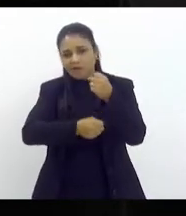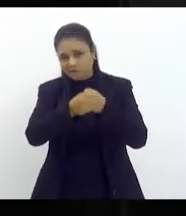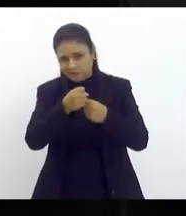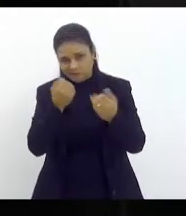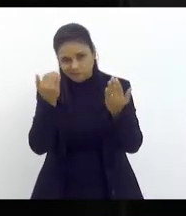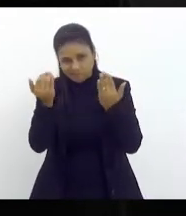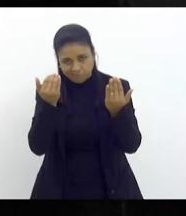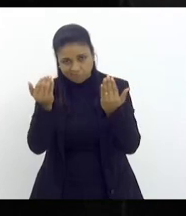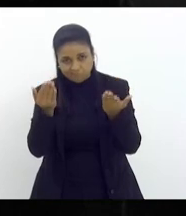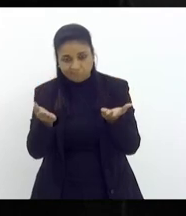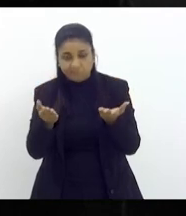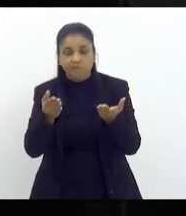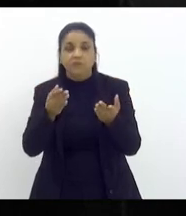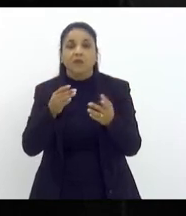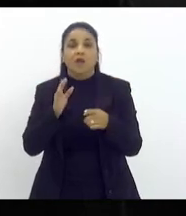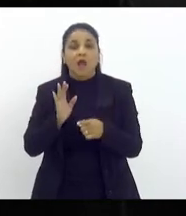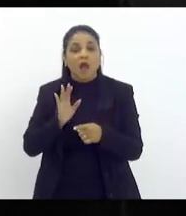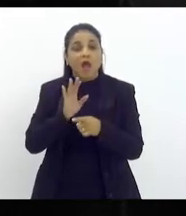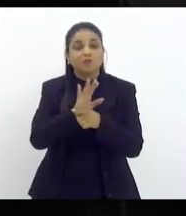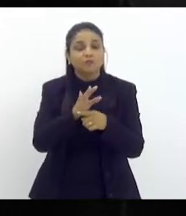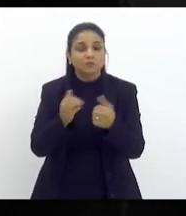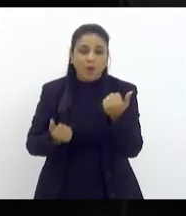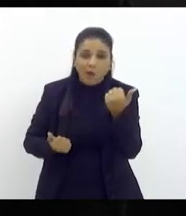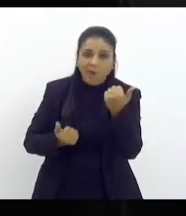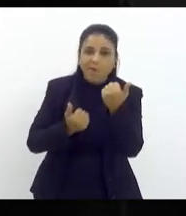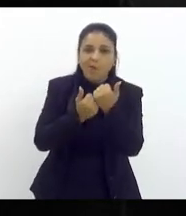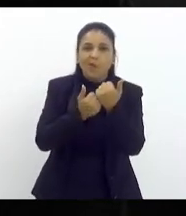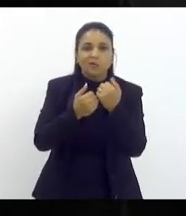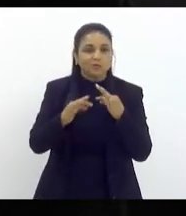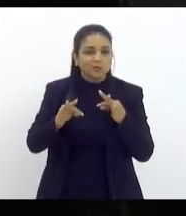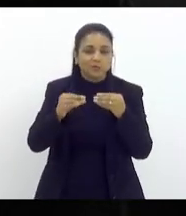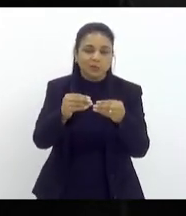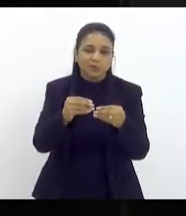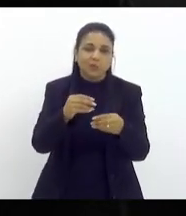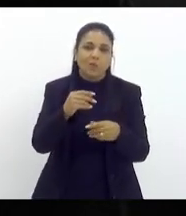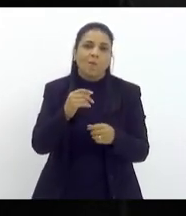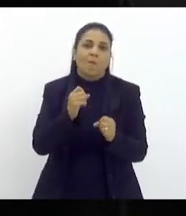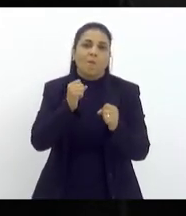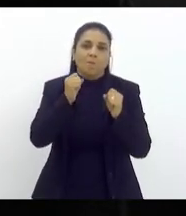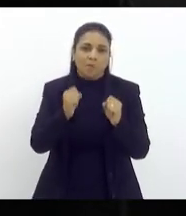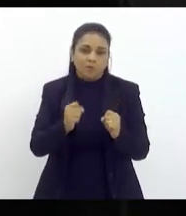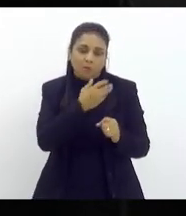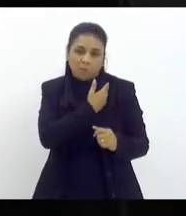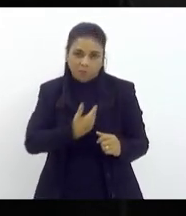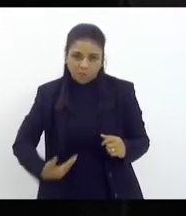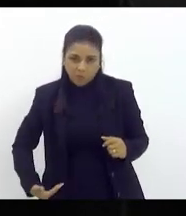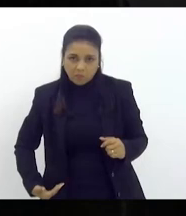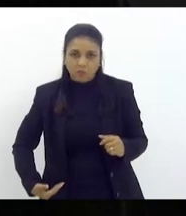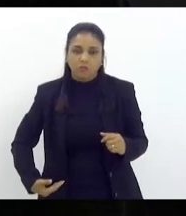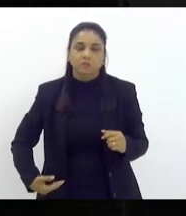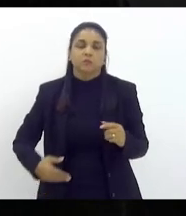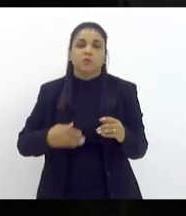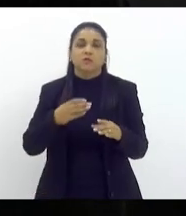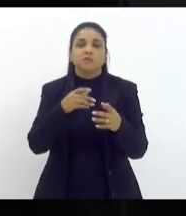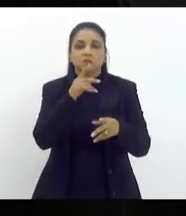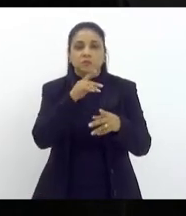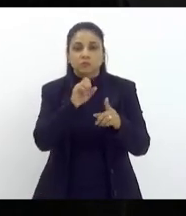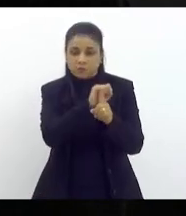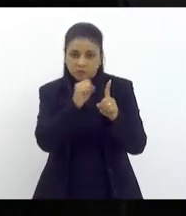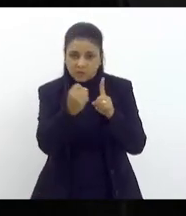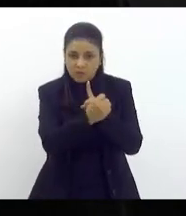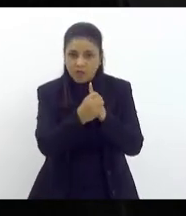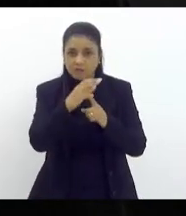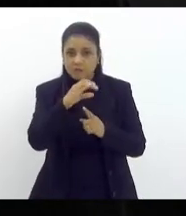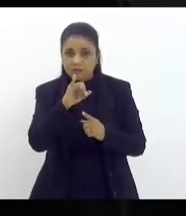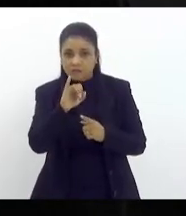afogamentos é um trabalho que envolve a colaboração de todos poder público sociedade civil turistas e Moradores então a gente